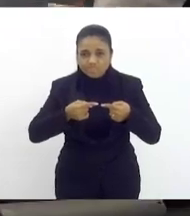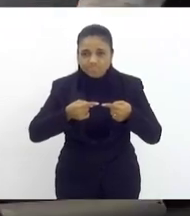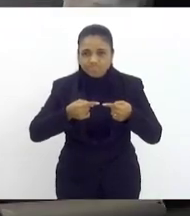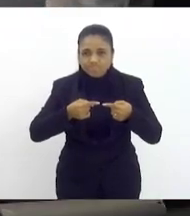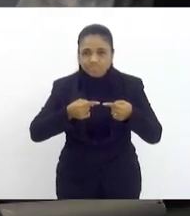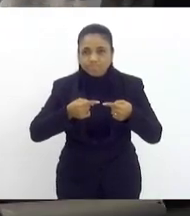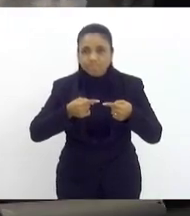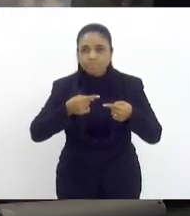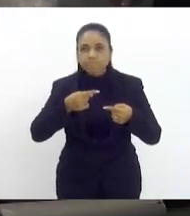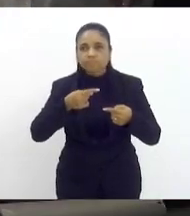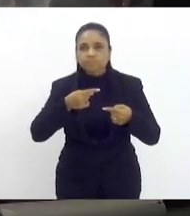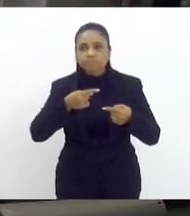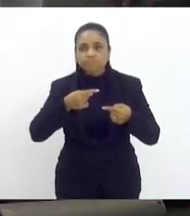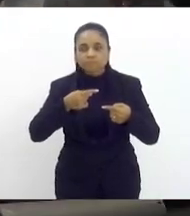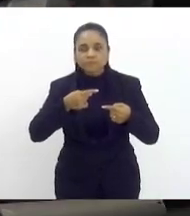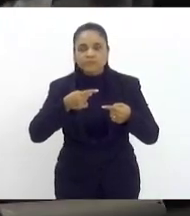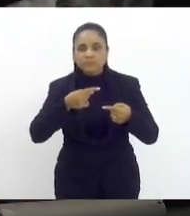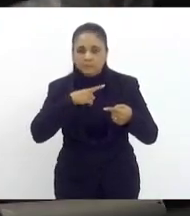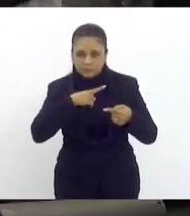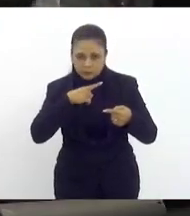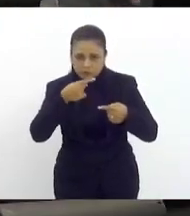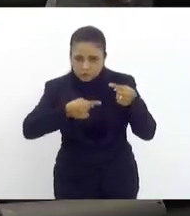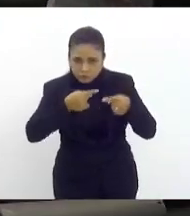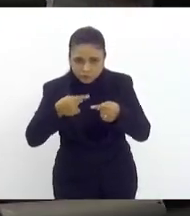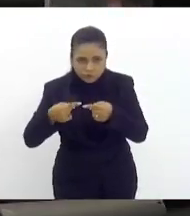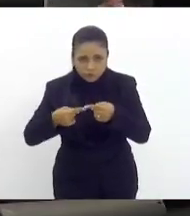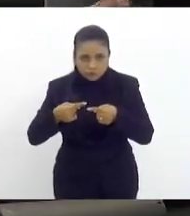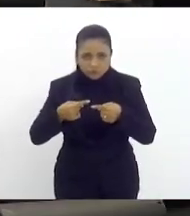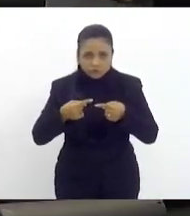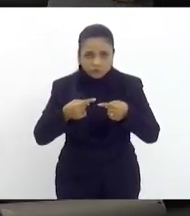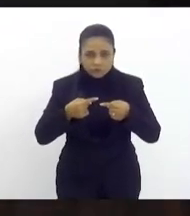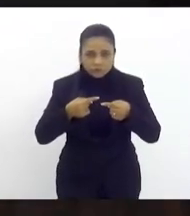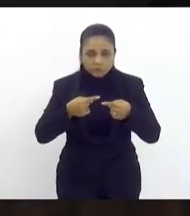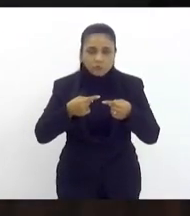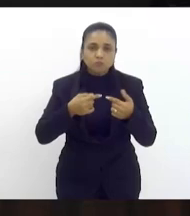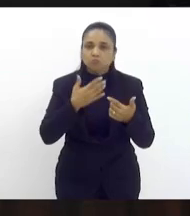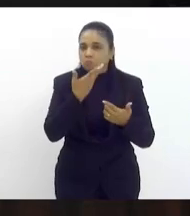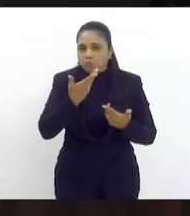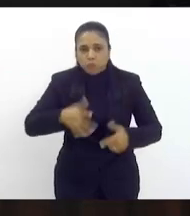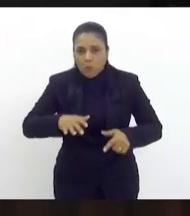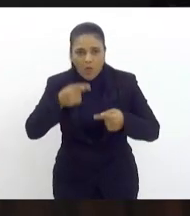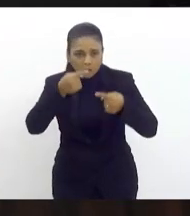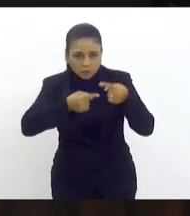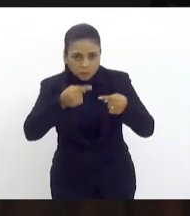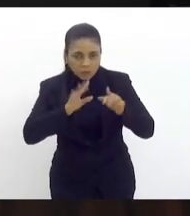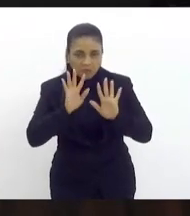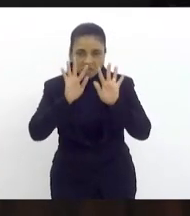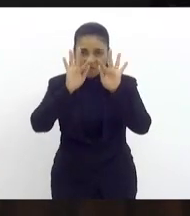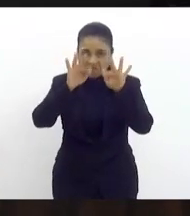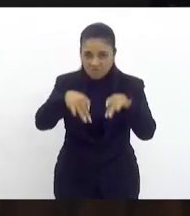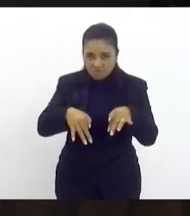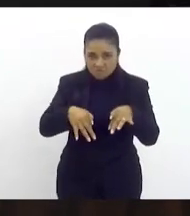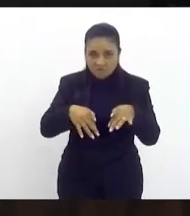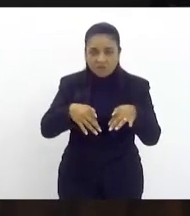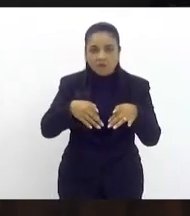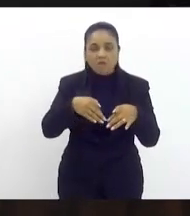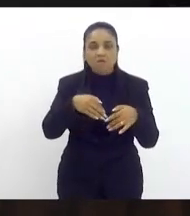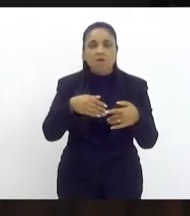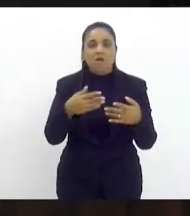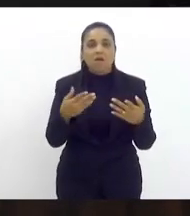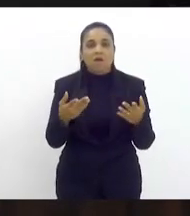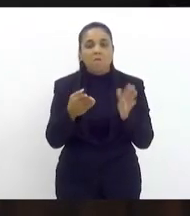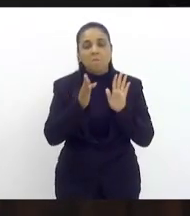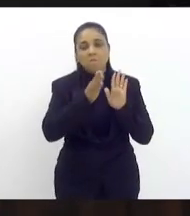Vai discutir? Discutir? Não havendo quem queira discutir, encerrada a discussão. A